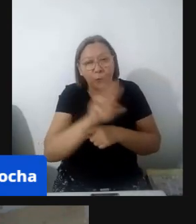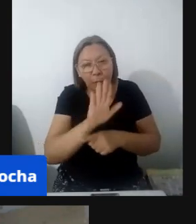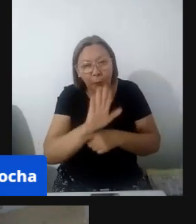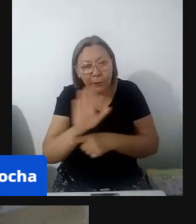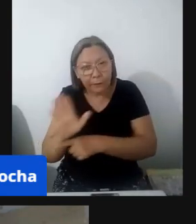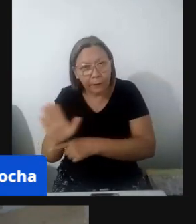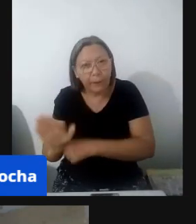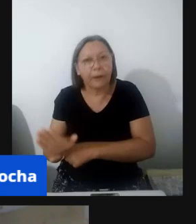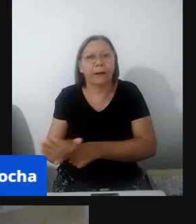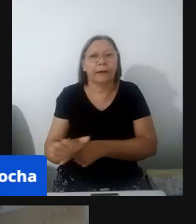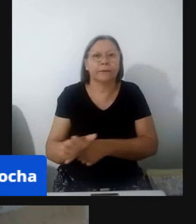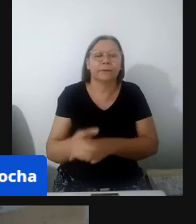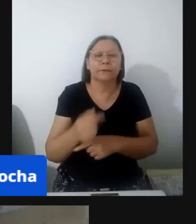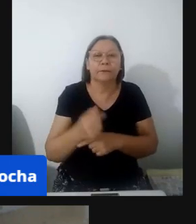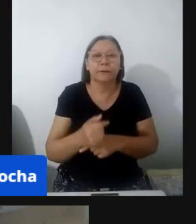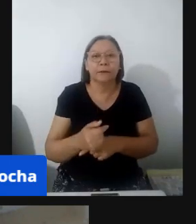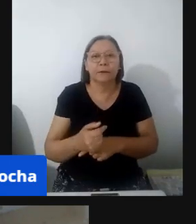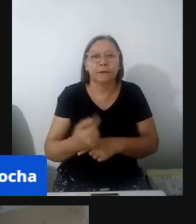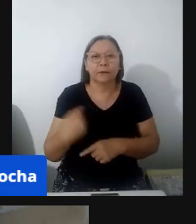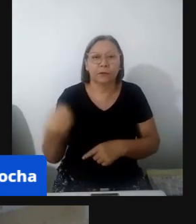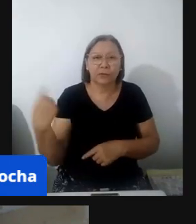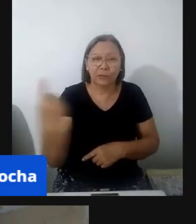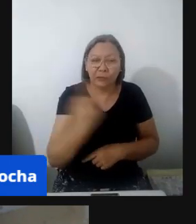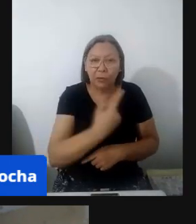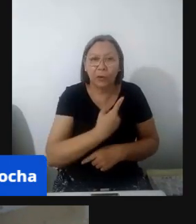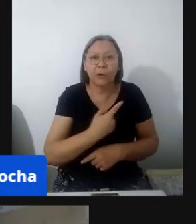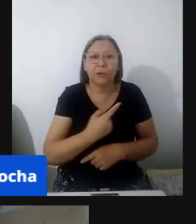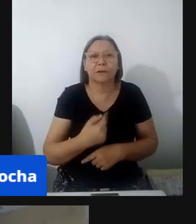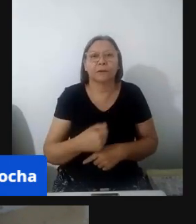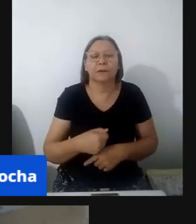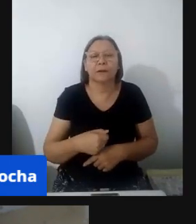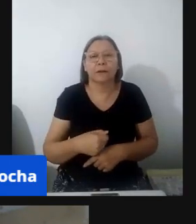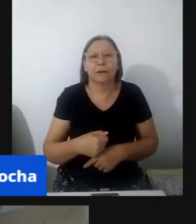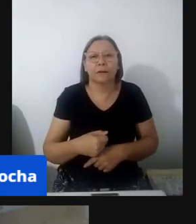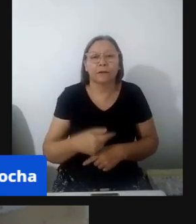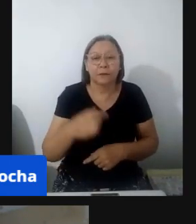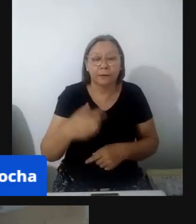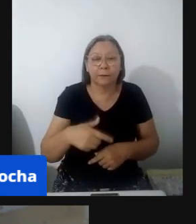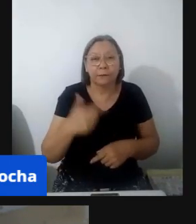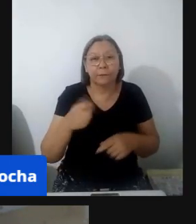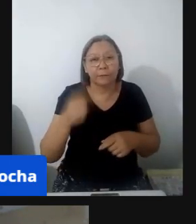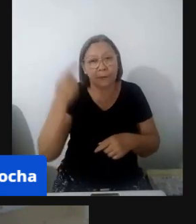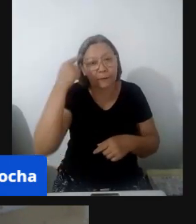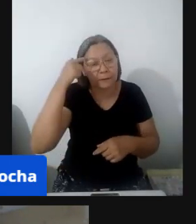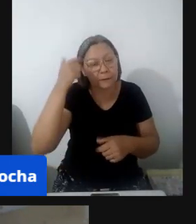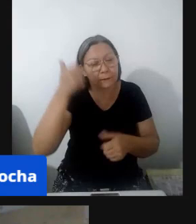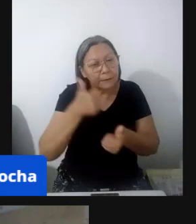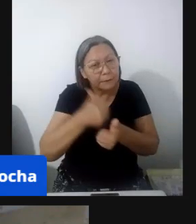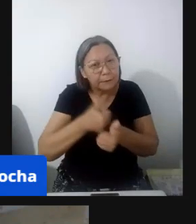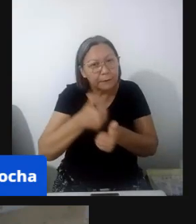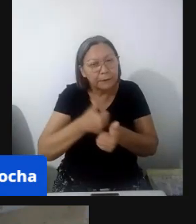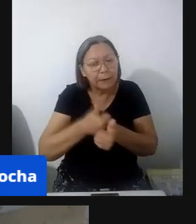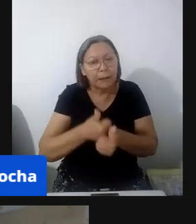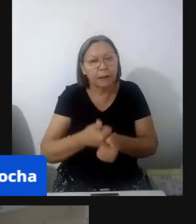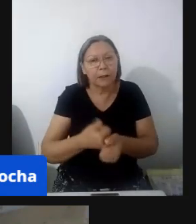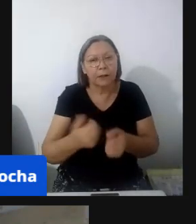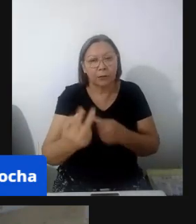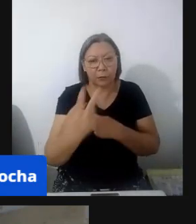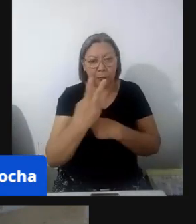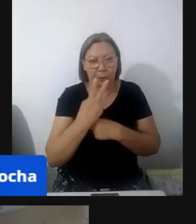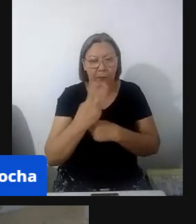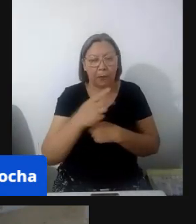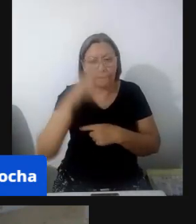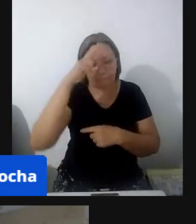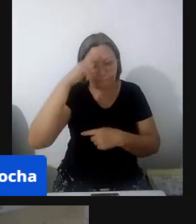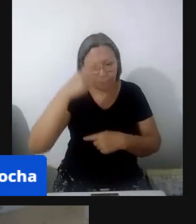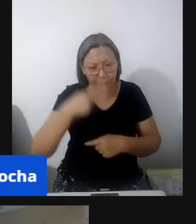estamos passando. Isso é uma questão de empatia, uma questão, e não só de cuidado conosco, mas empatia